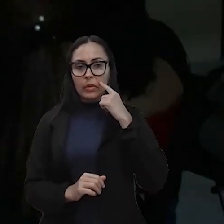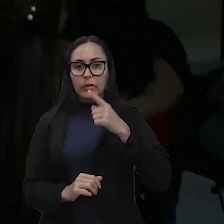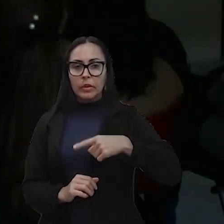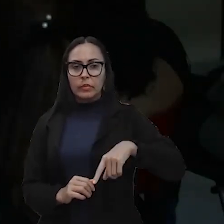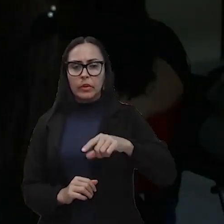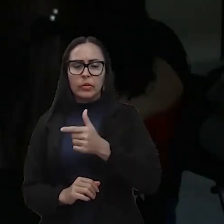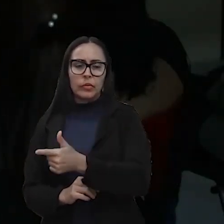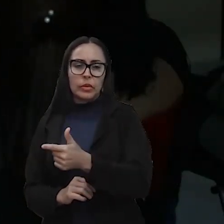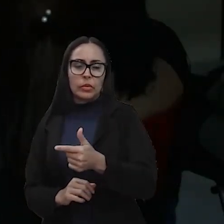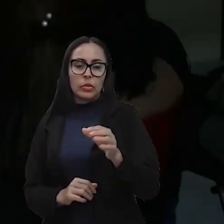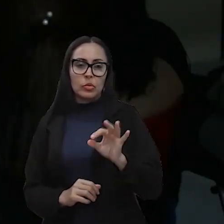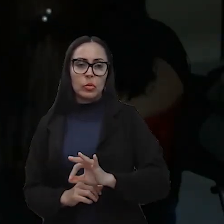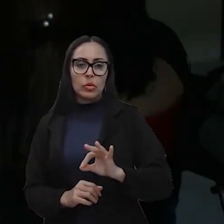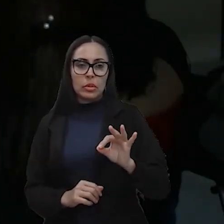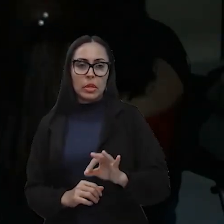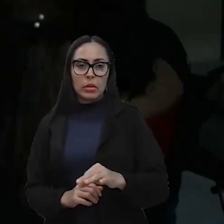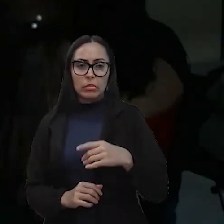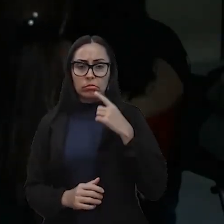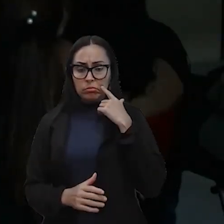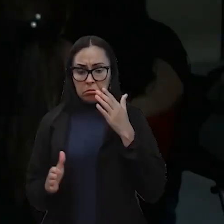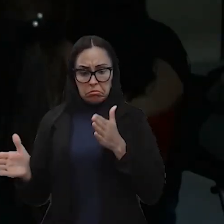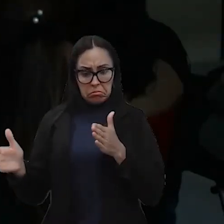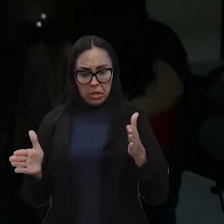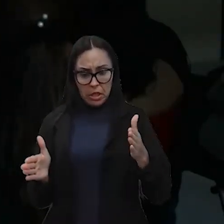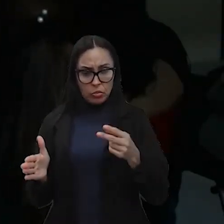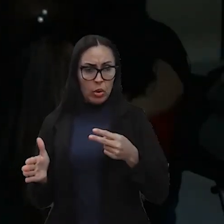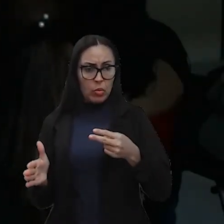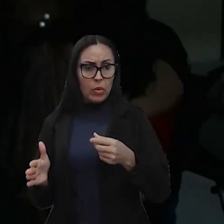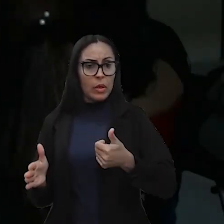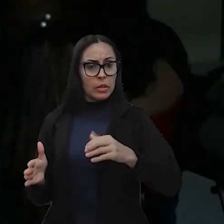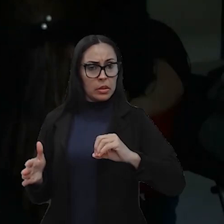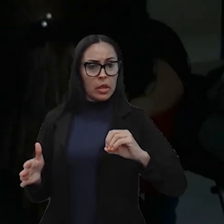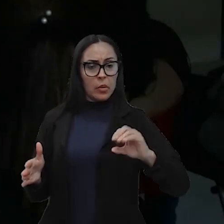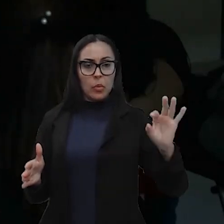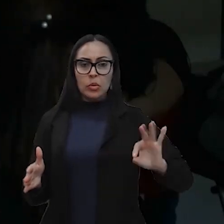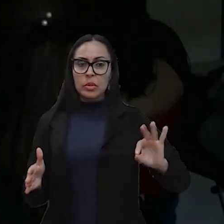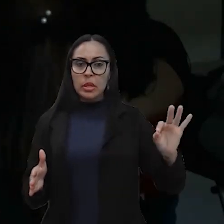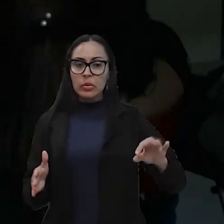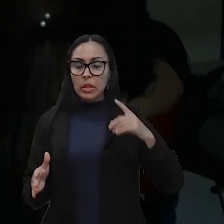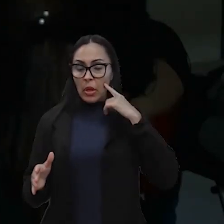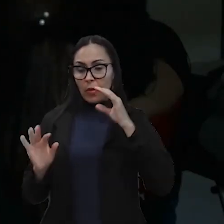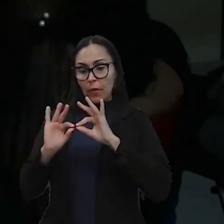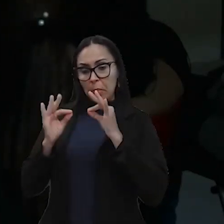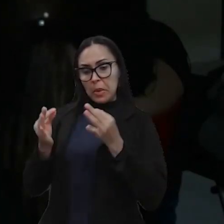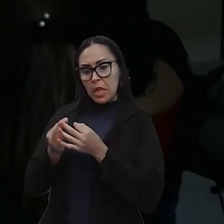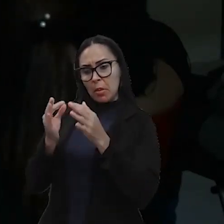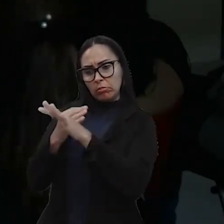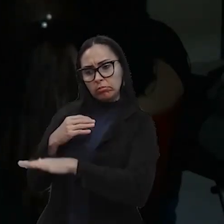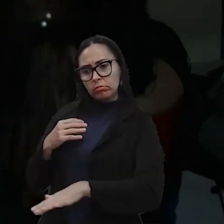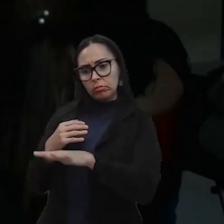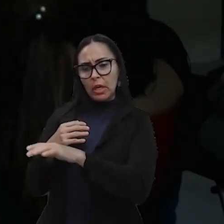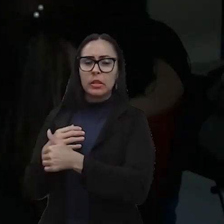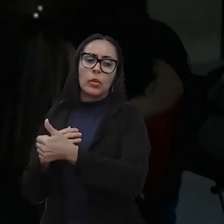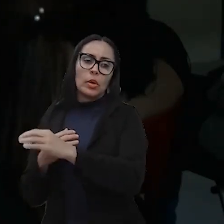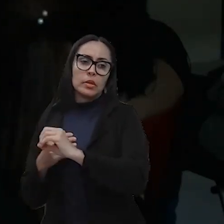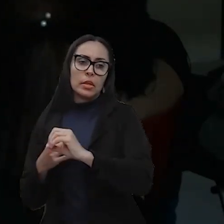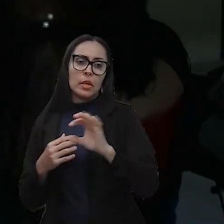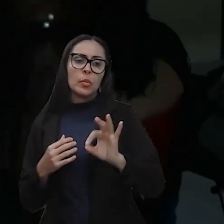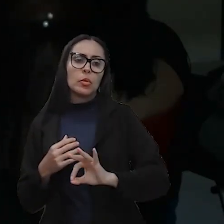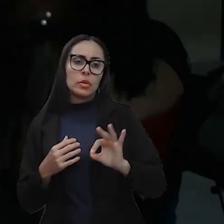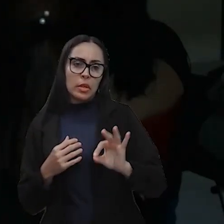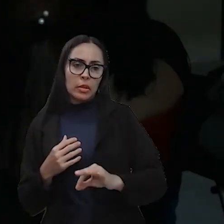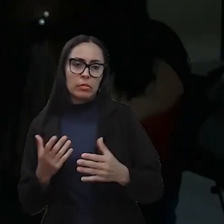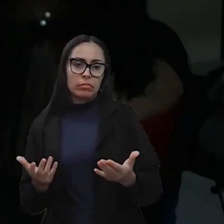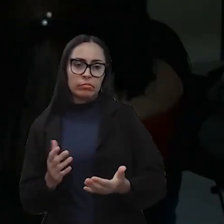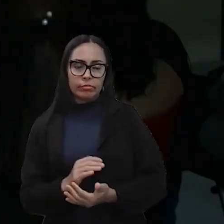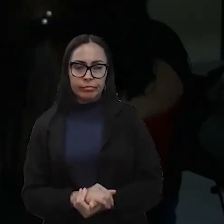você é 100%. Sabe? Se alguém da sua família estiver dentro desse número, é 100%. Então, a gente tem sim que fazer em massa. O que a gente tem que fazer não